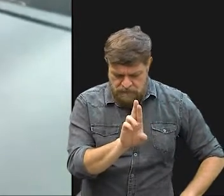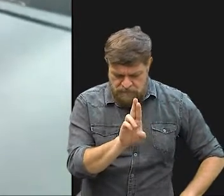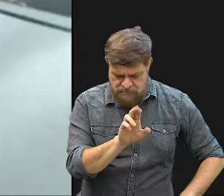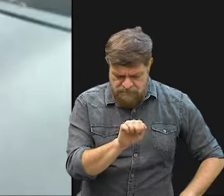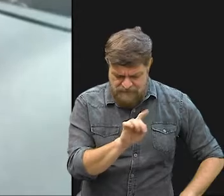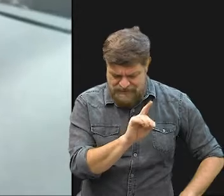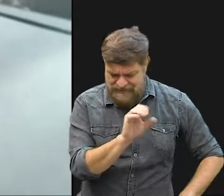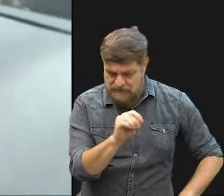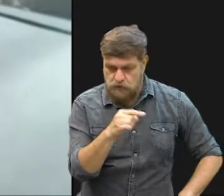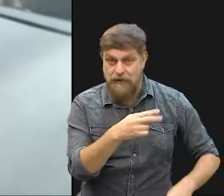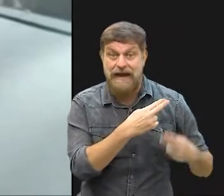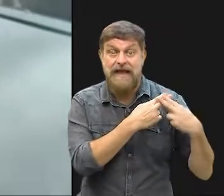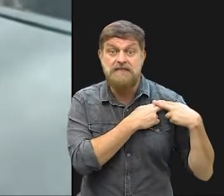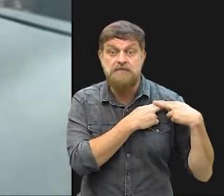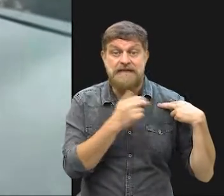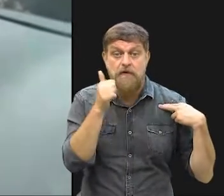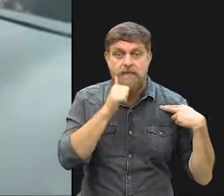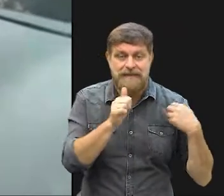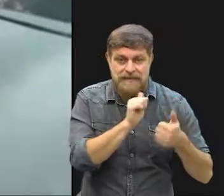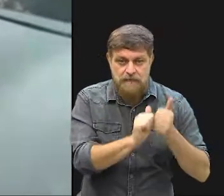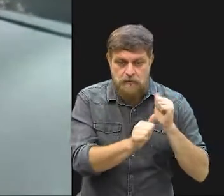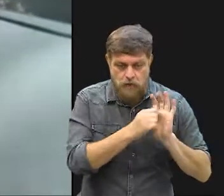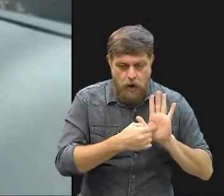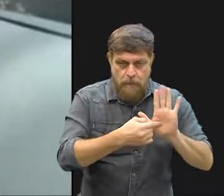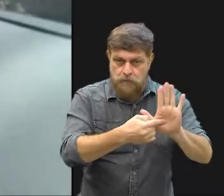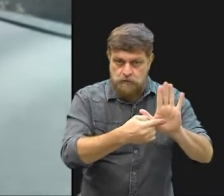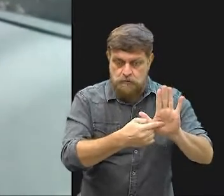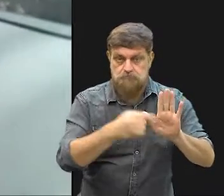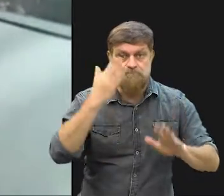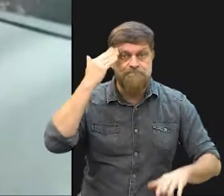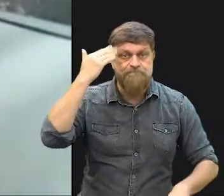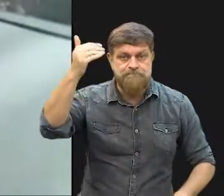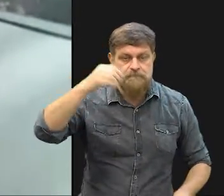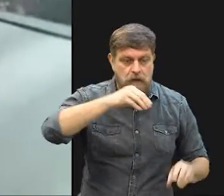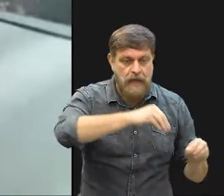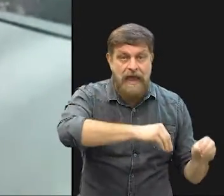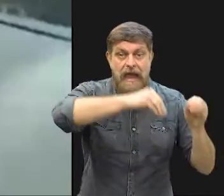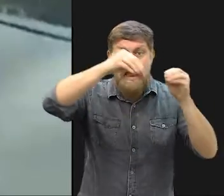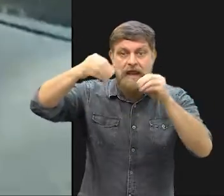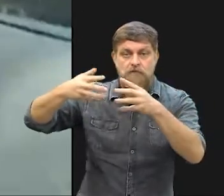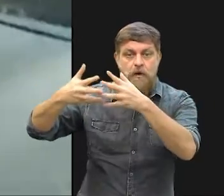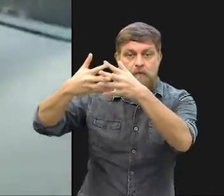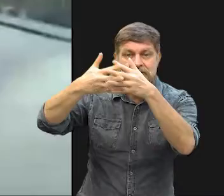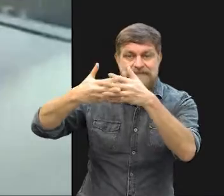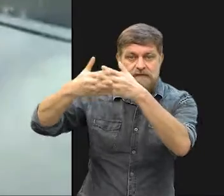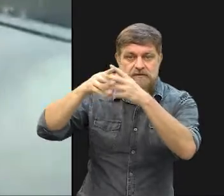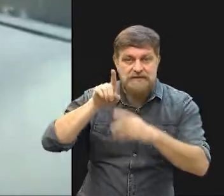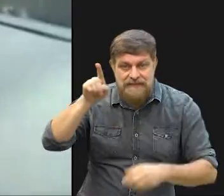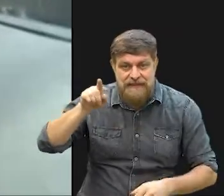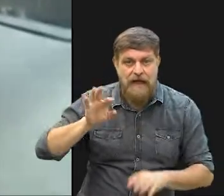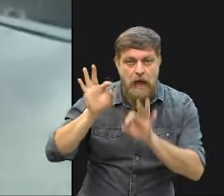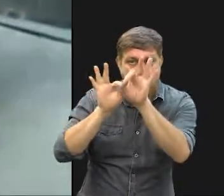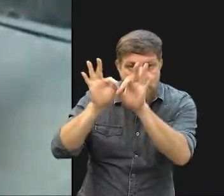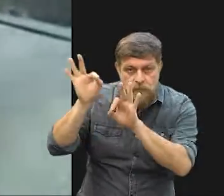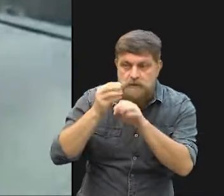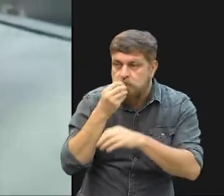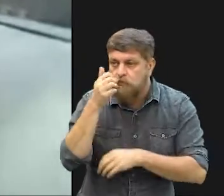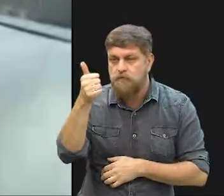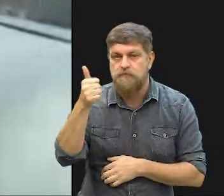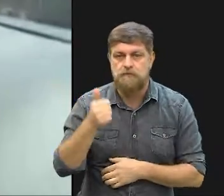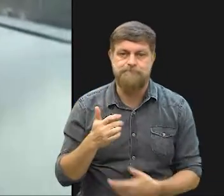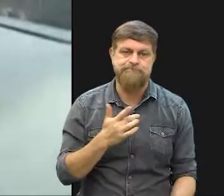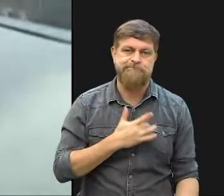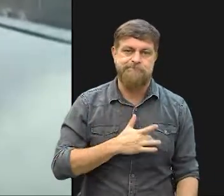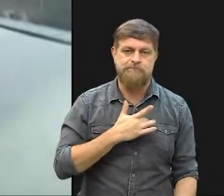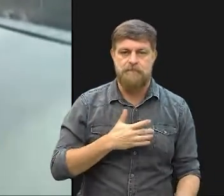lá do futebol feminino. Revelou muitas meninas, levou muitas meninas para os Estados Unidos. Tinha um projeto muito bom, o Guarani. Uma pena